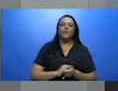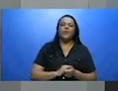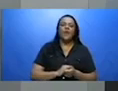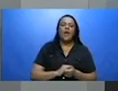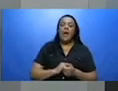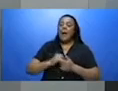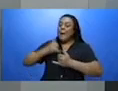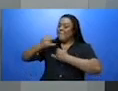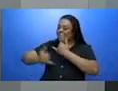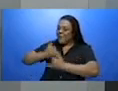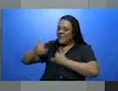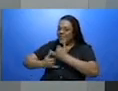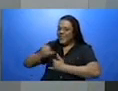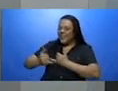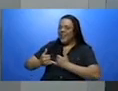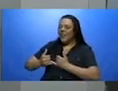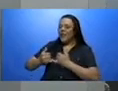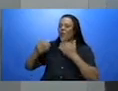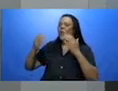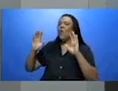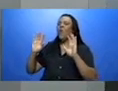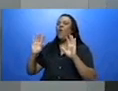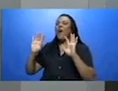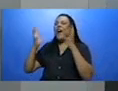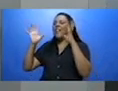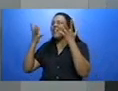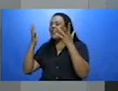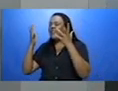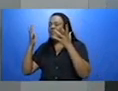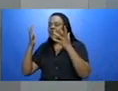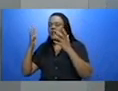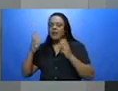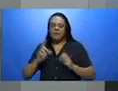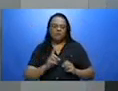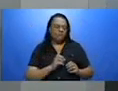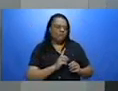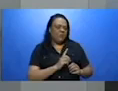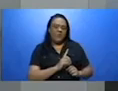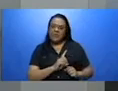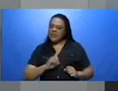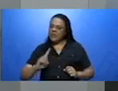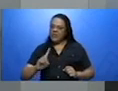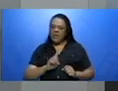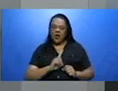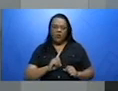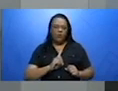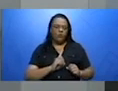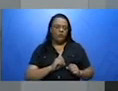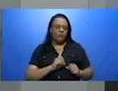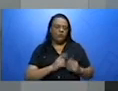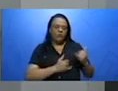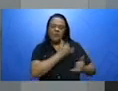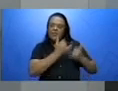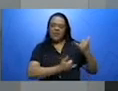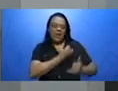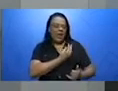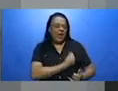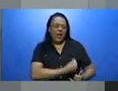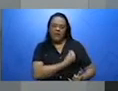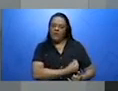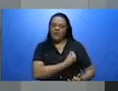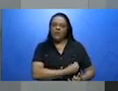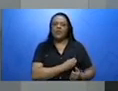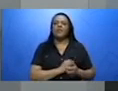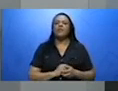As orações subordinadas reduzidas, agora nós vamos falar quando nós as reduzimos. Nós